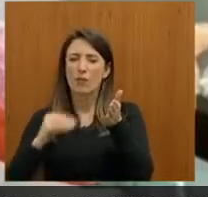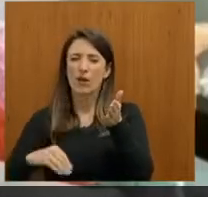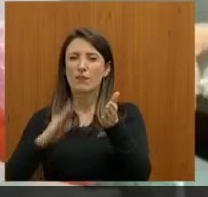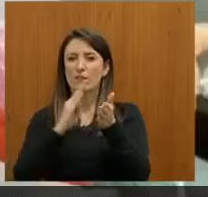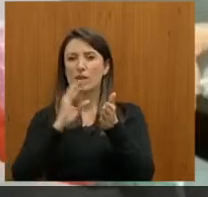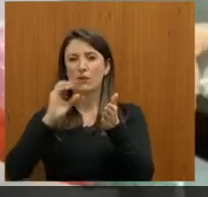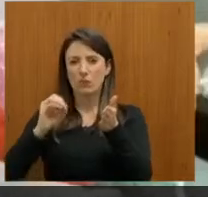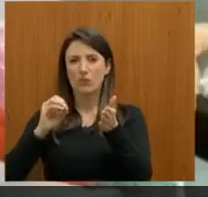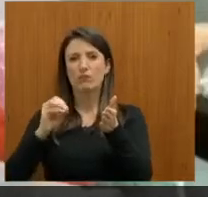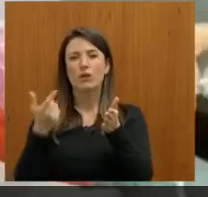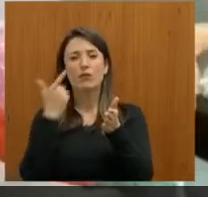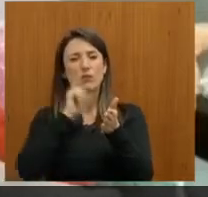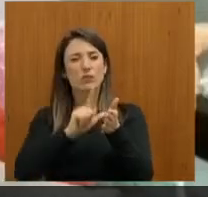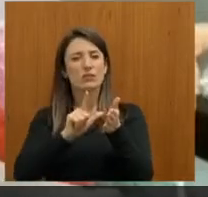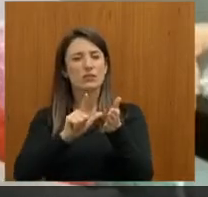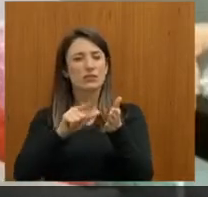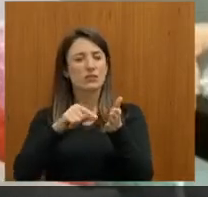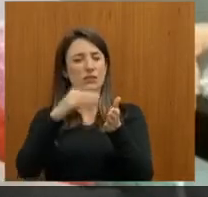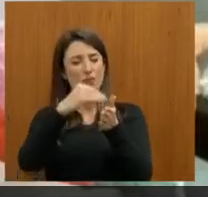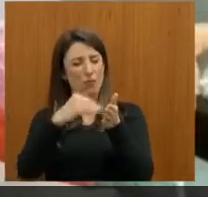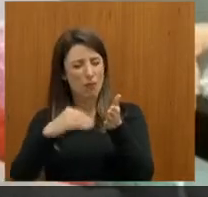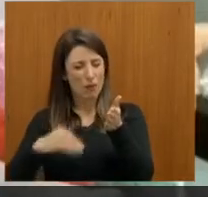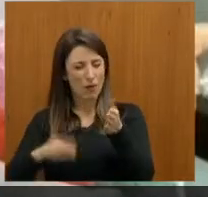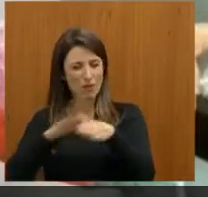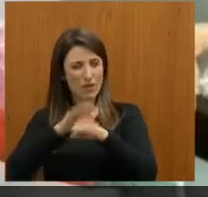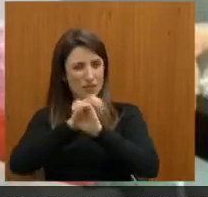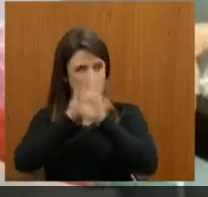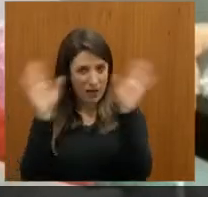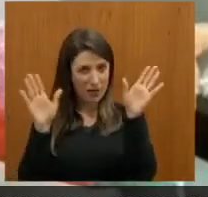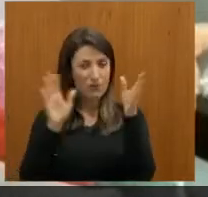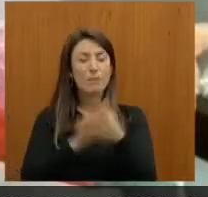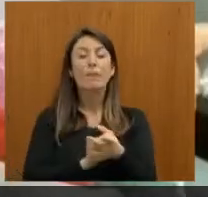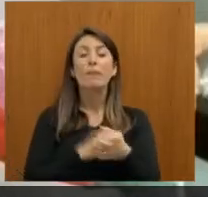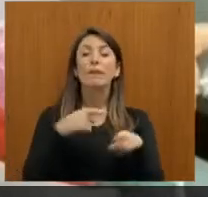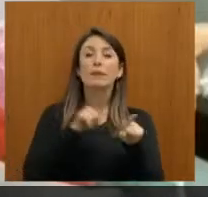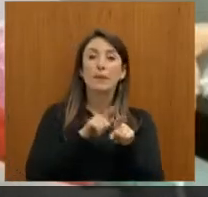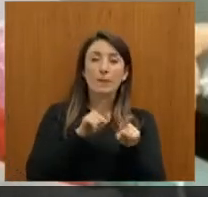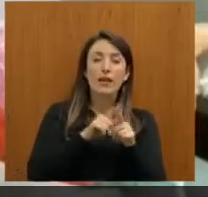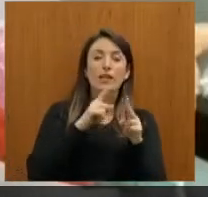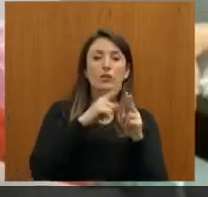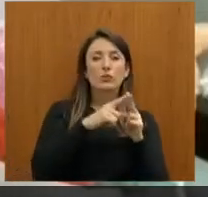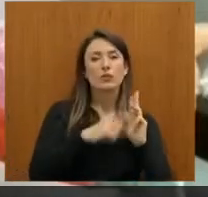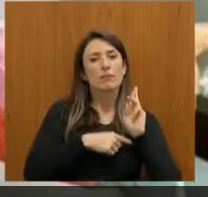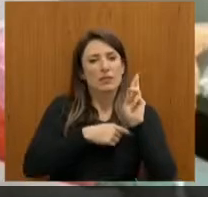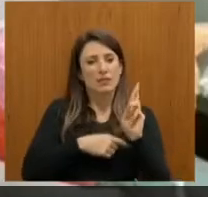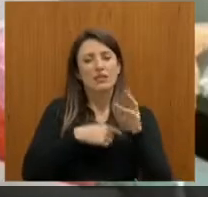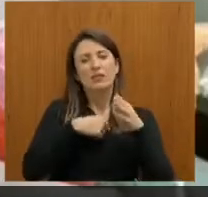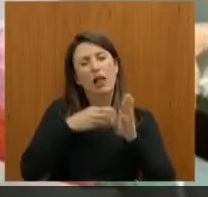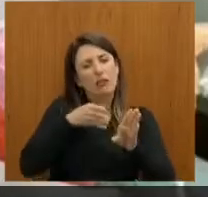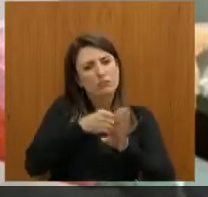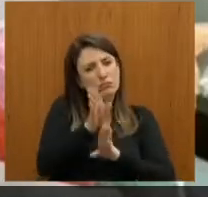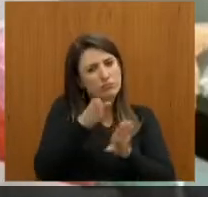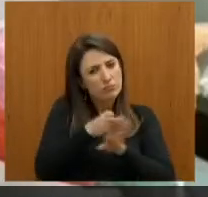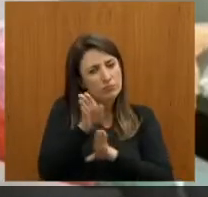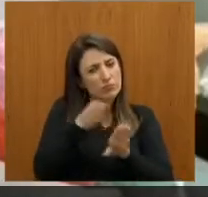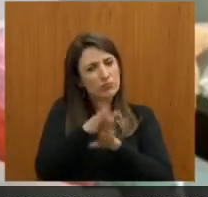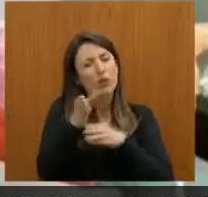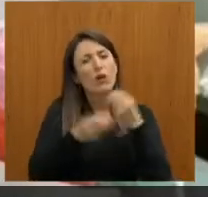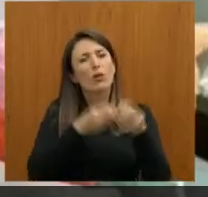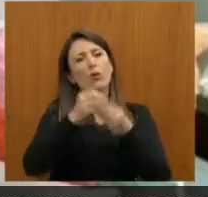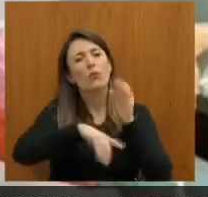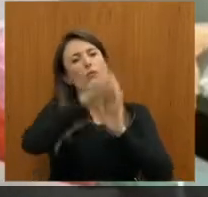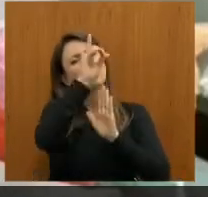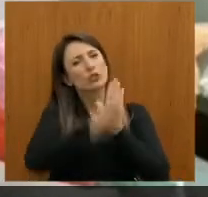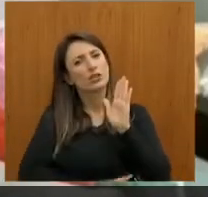mais e dedicado possível E também prestará orientações sobre os direitos relacionados a tela de família né